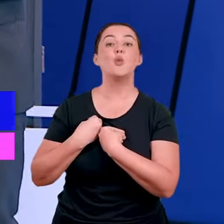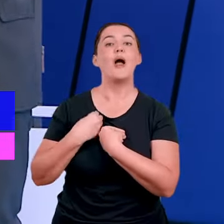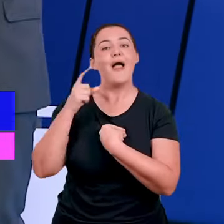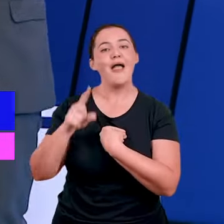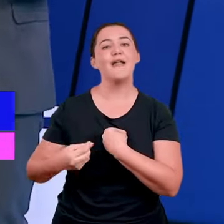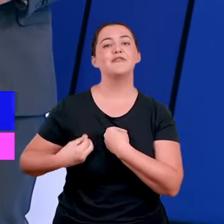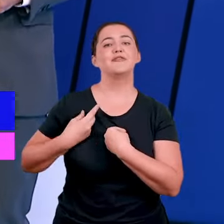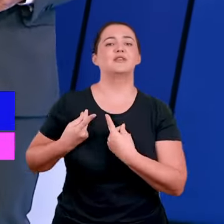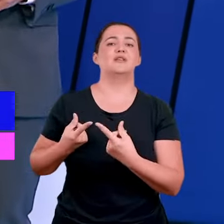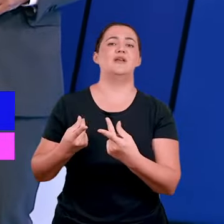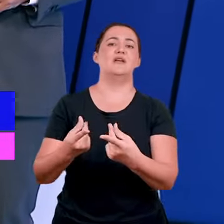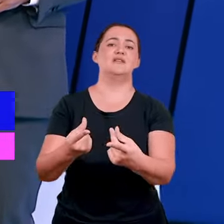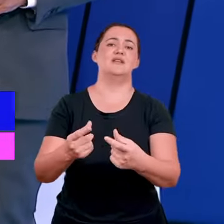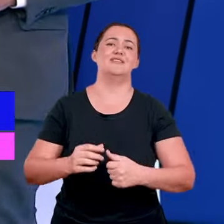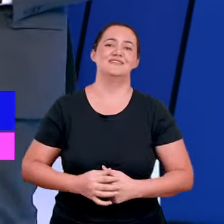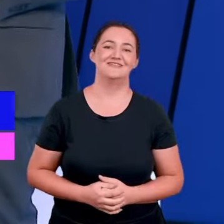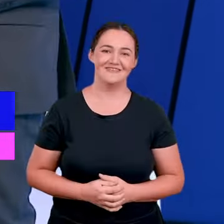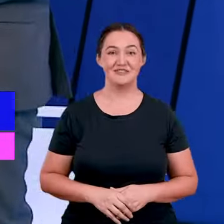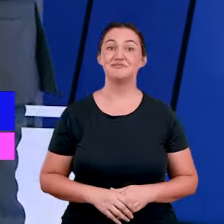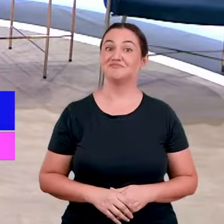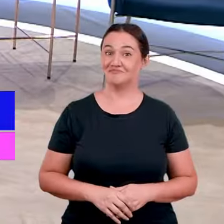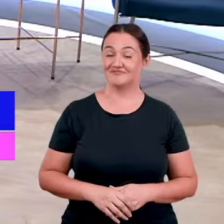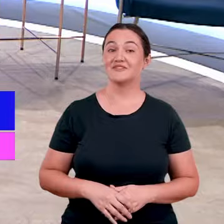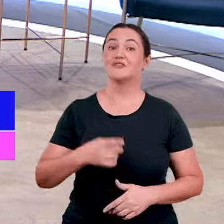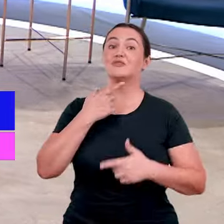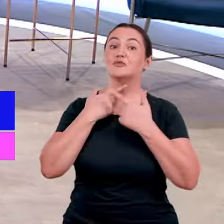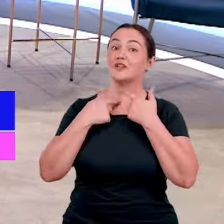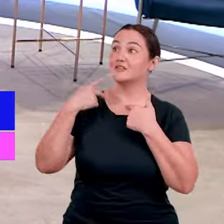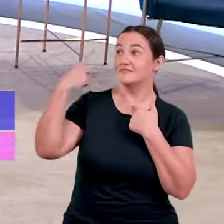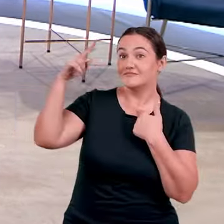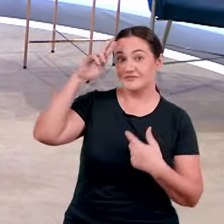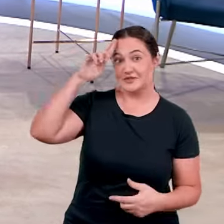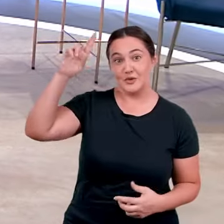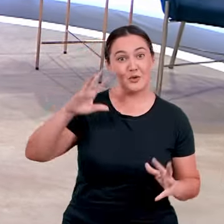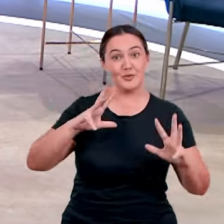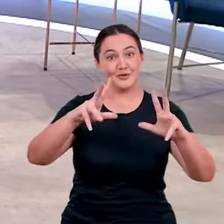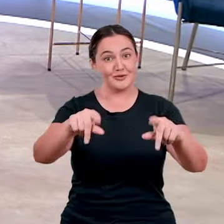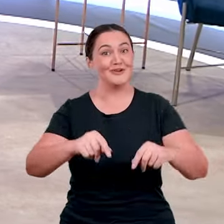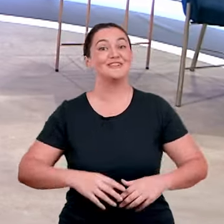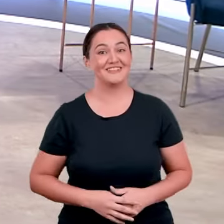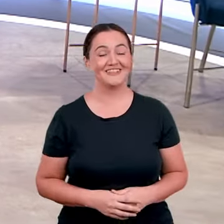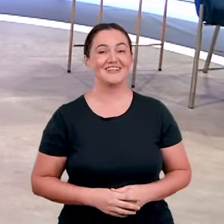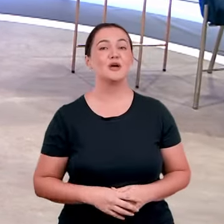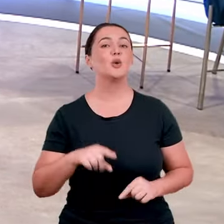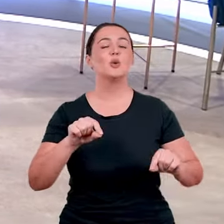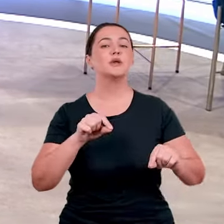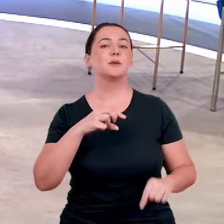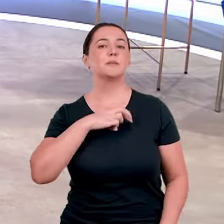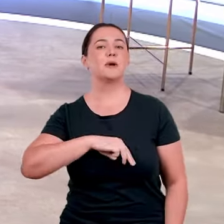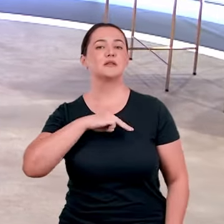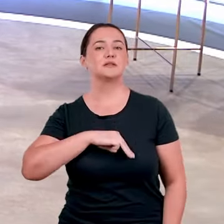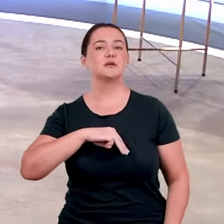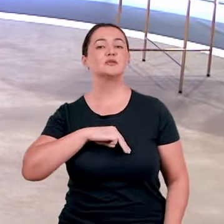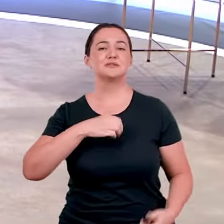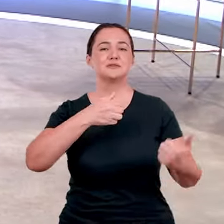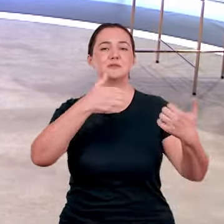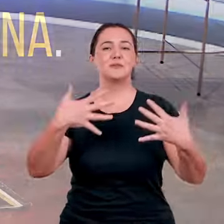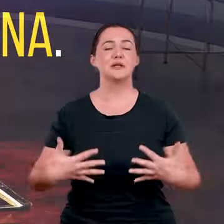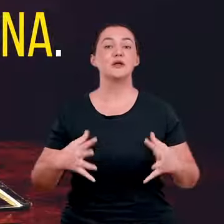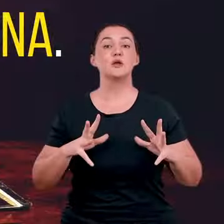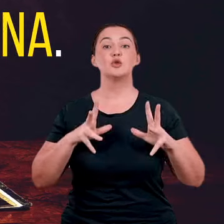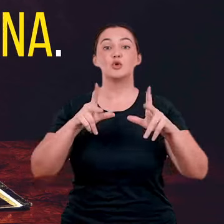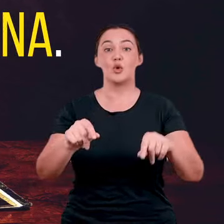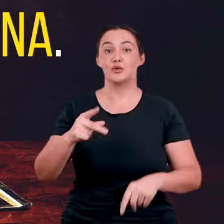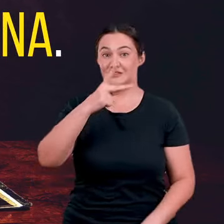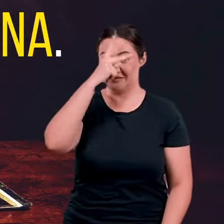para você é vida eterna. Esse é o desejo do Senhor para todos nós. Veja o que diz Mateus 19, 29.